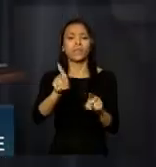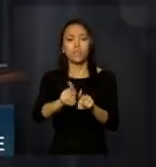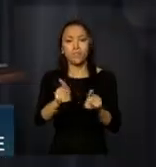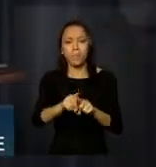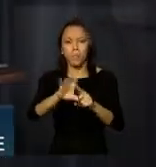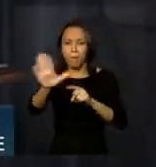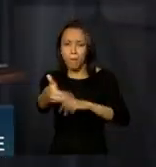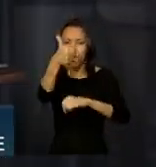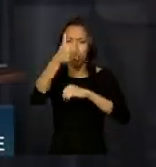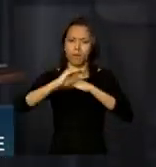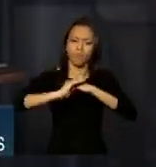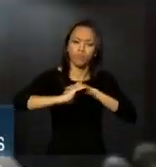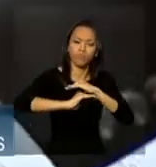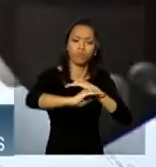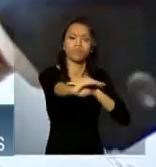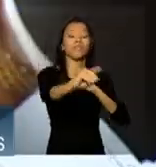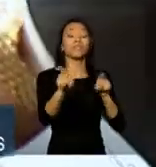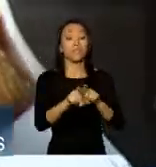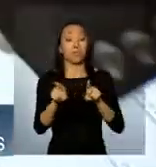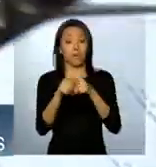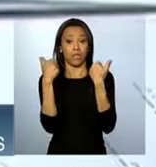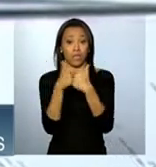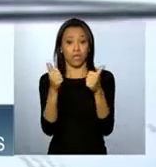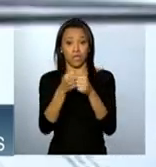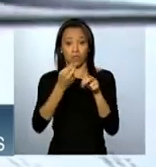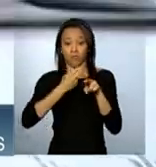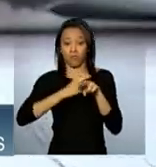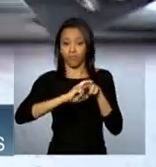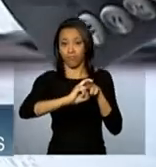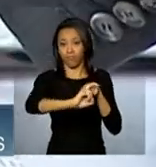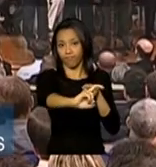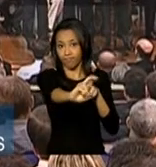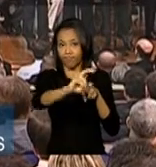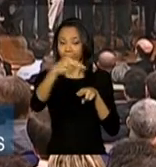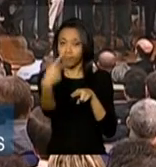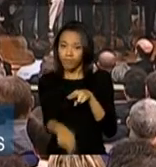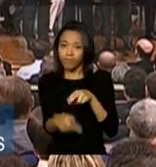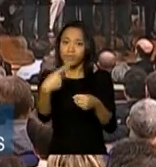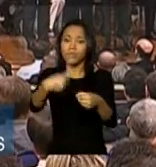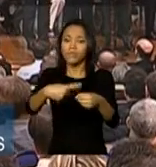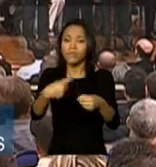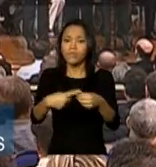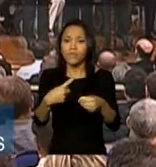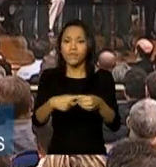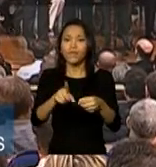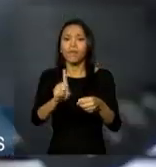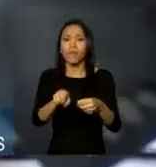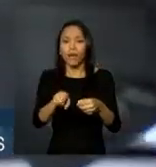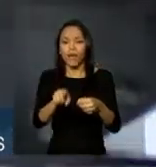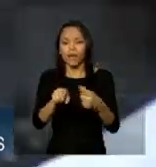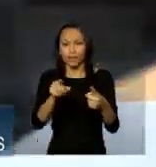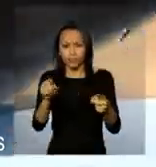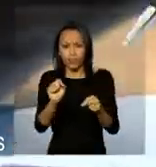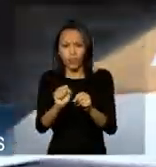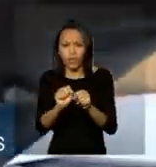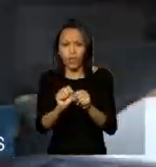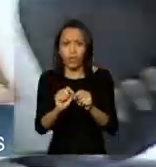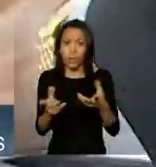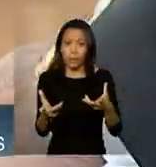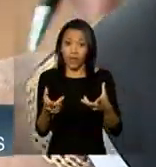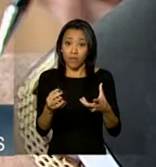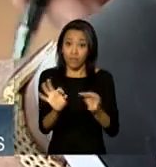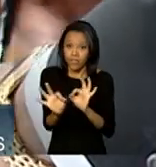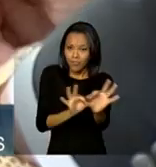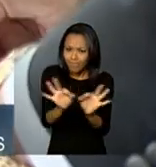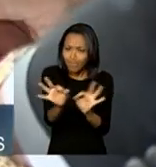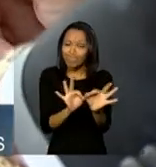Vias Urbanas, Programa Protransporte, na Radial Sudoeste, com execução de pavimentação e implementação de passeios dotados